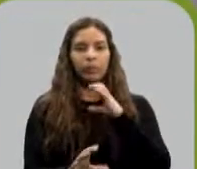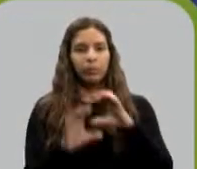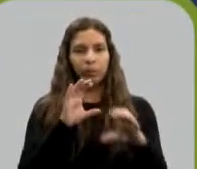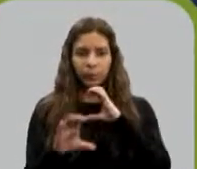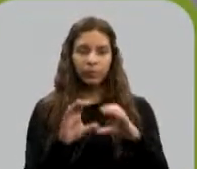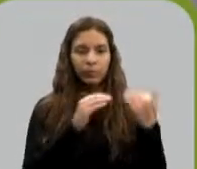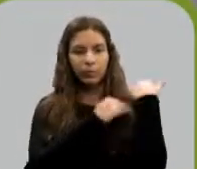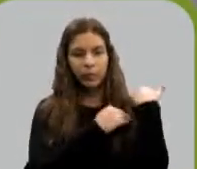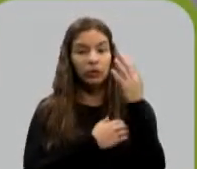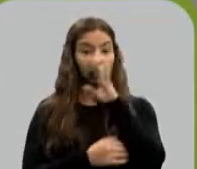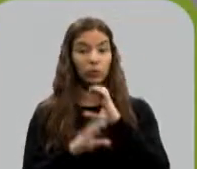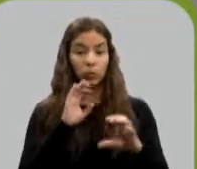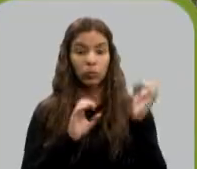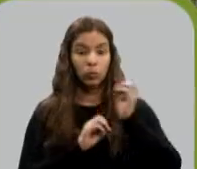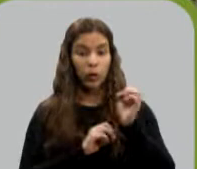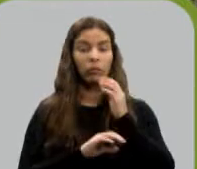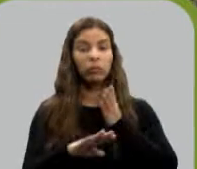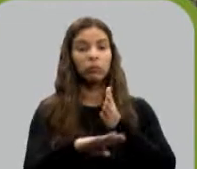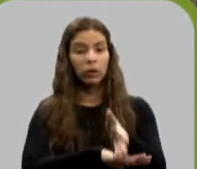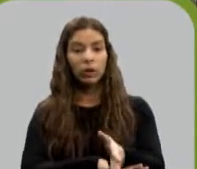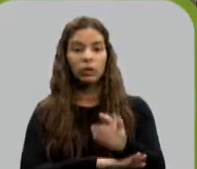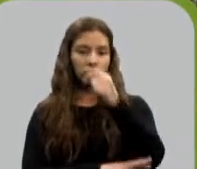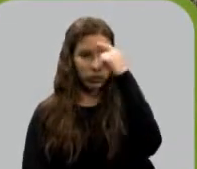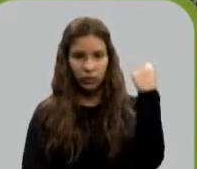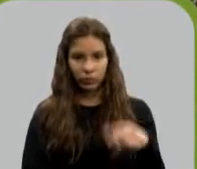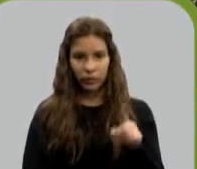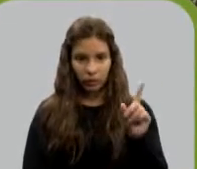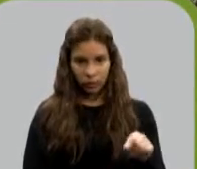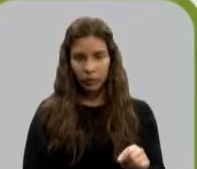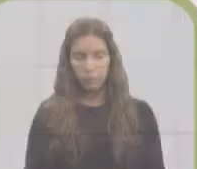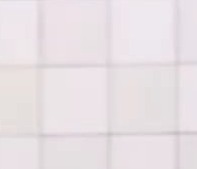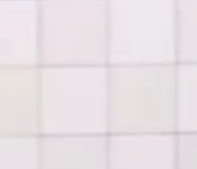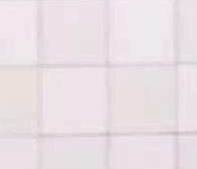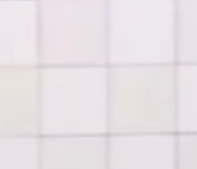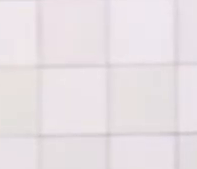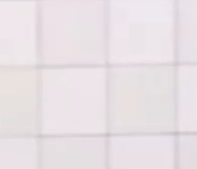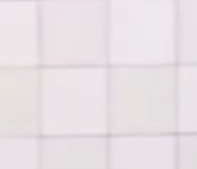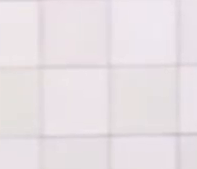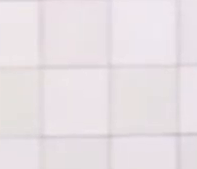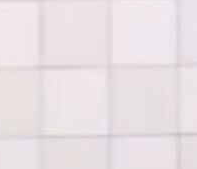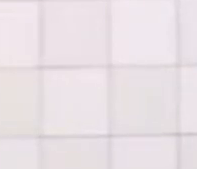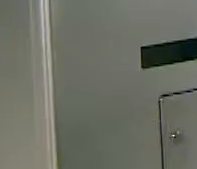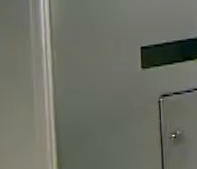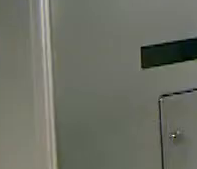Sem uma responsável de comunicação, não há comunicação feita de uma forma direcionada e definida.